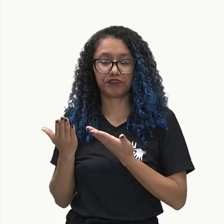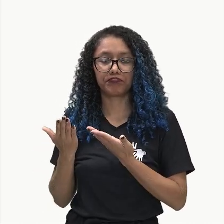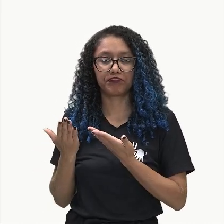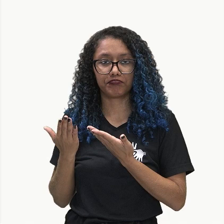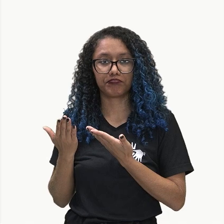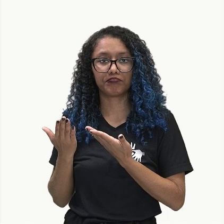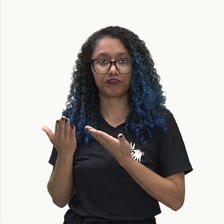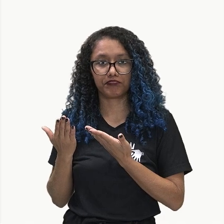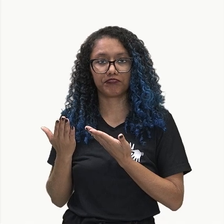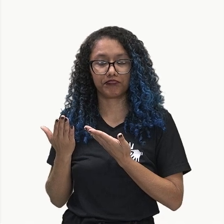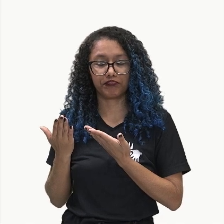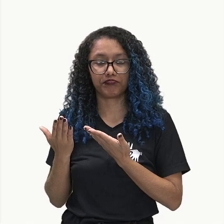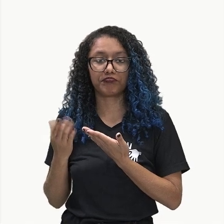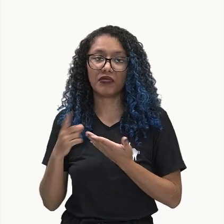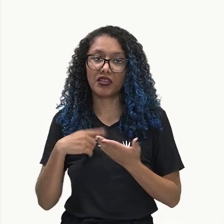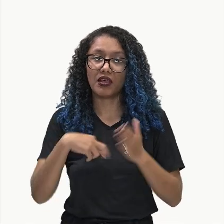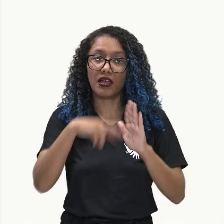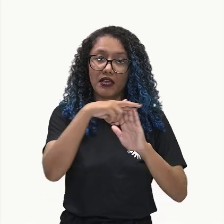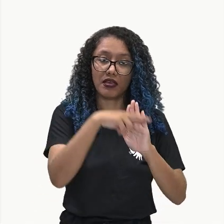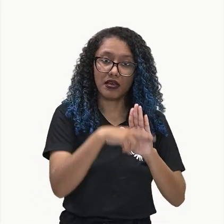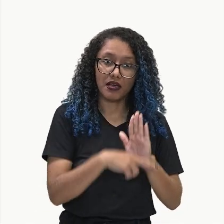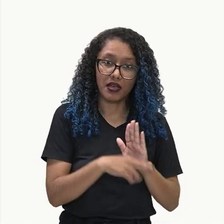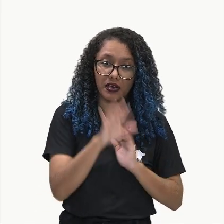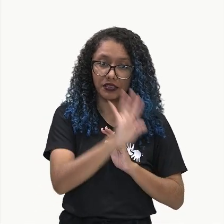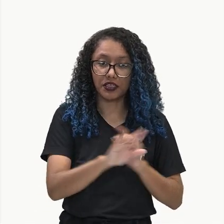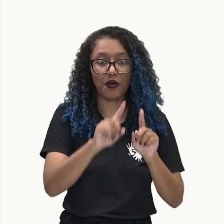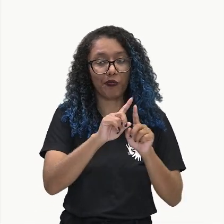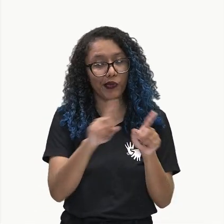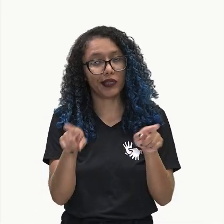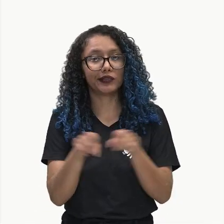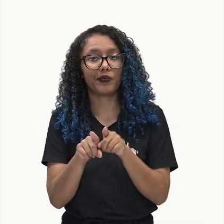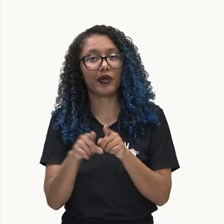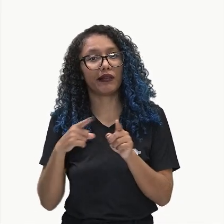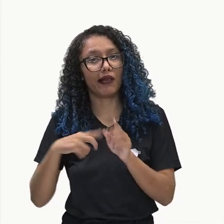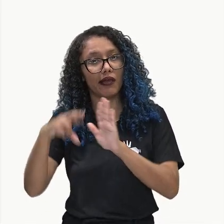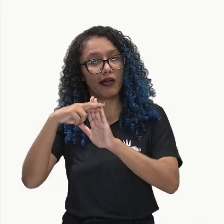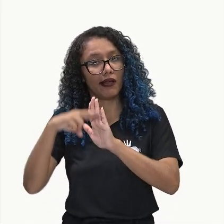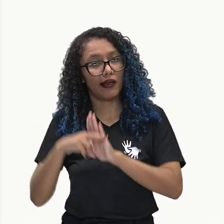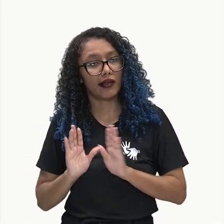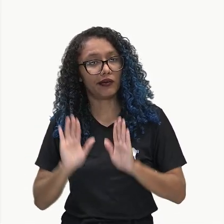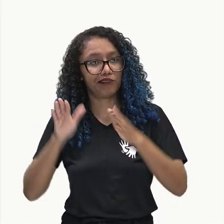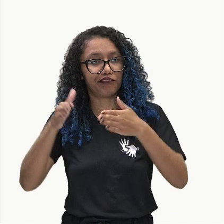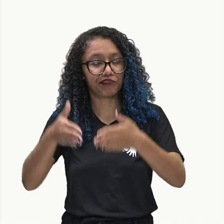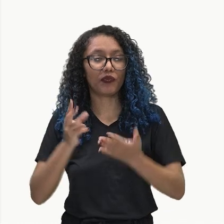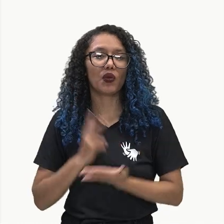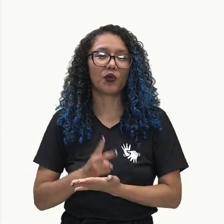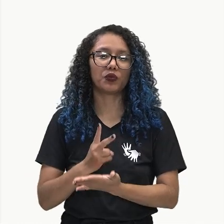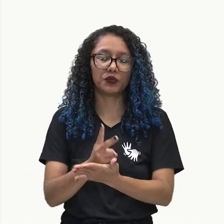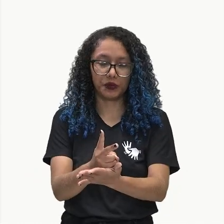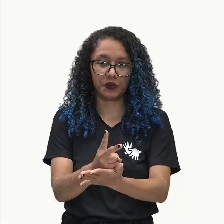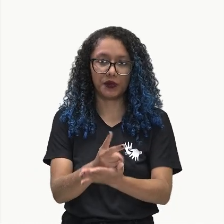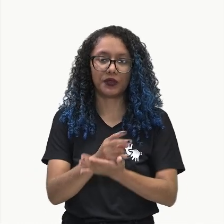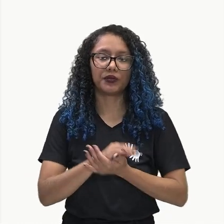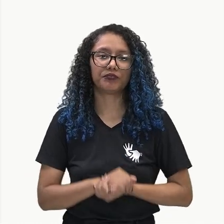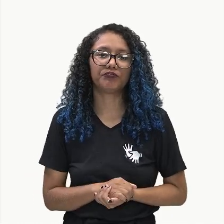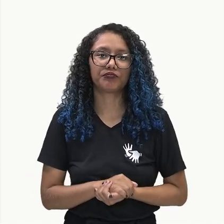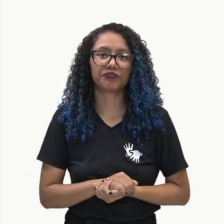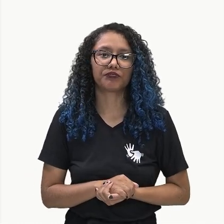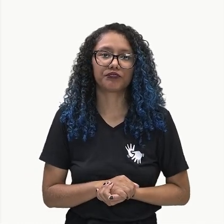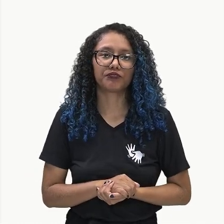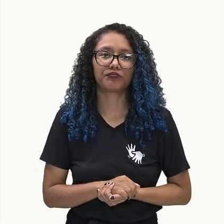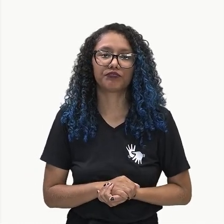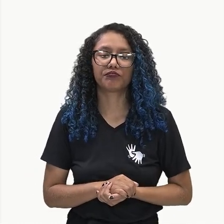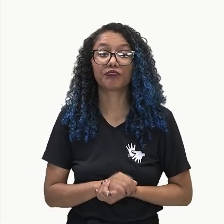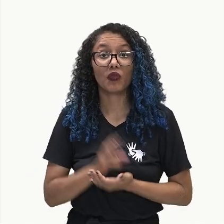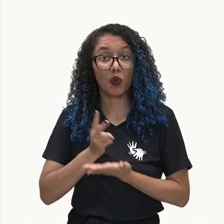exceções, cárcel, miel, la piel. Seguimos com mais terminações, né, de formação